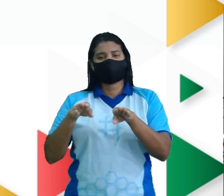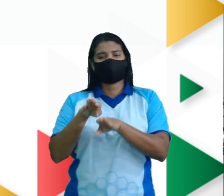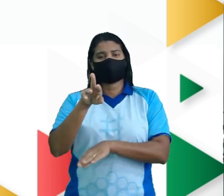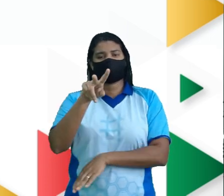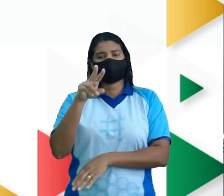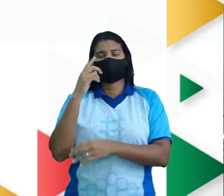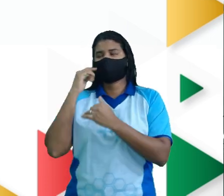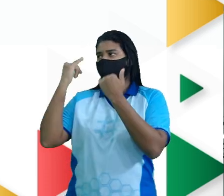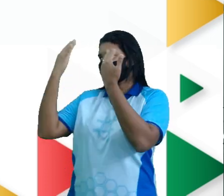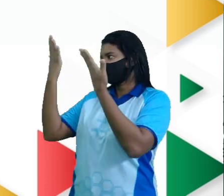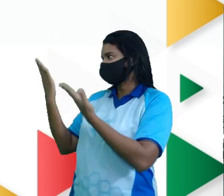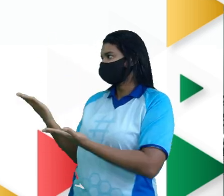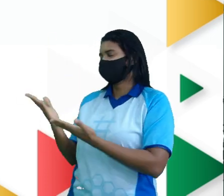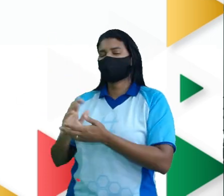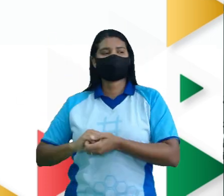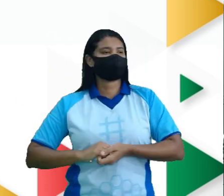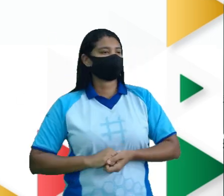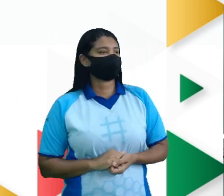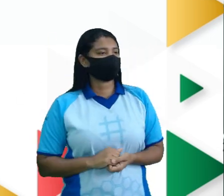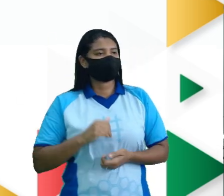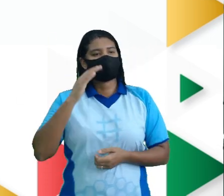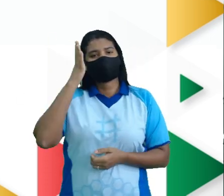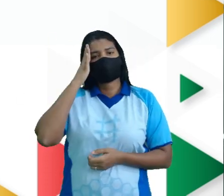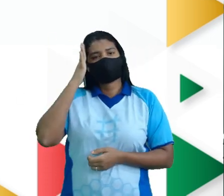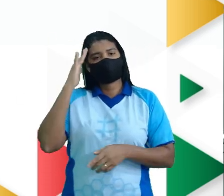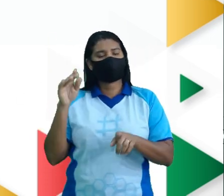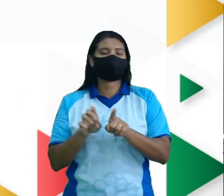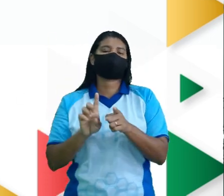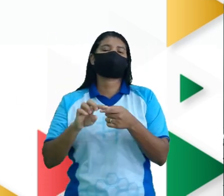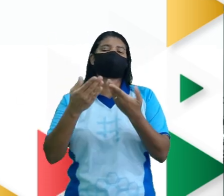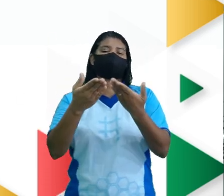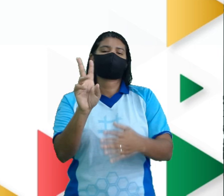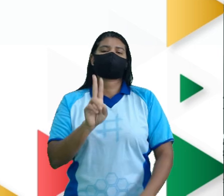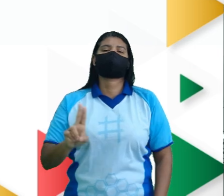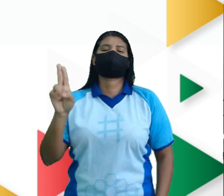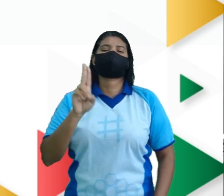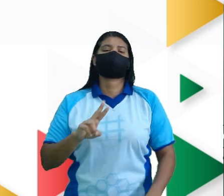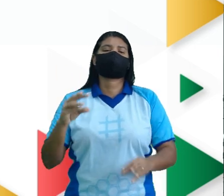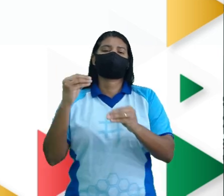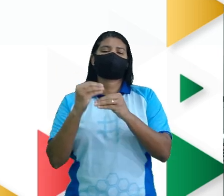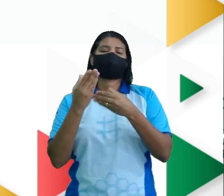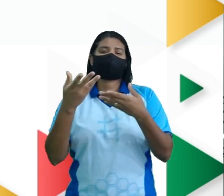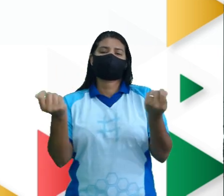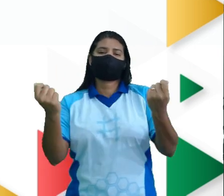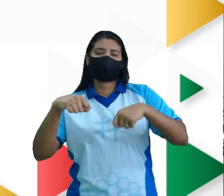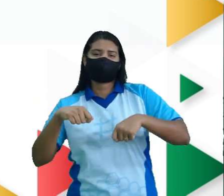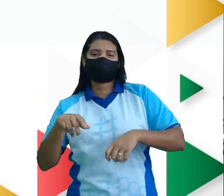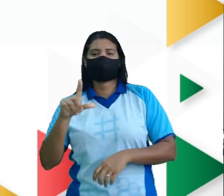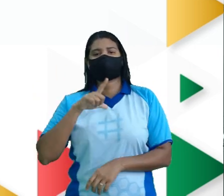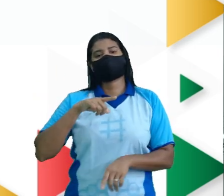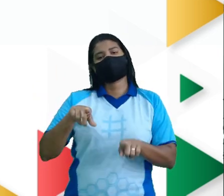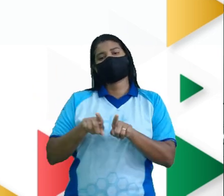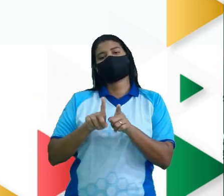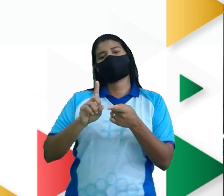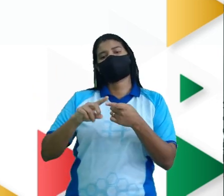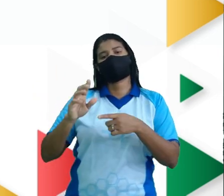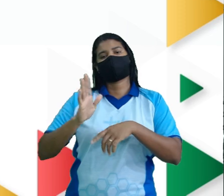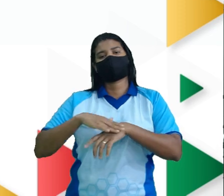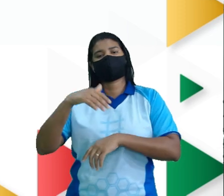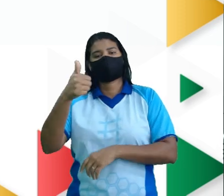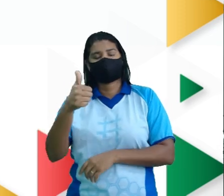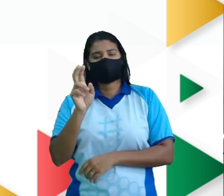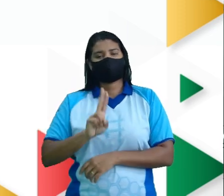Olha que esquadro legal. Então, entenda o instrumento que você vai usar para que você possa ter melhor